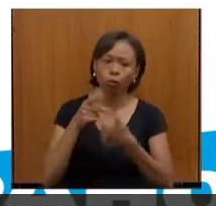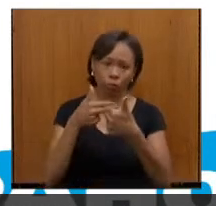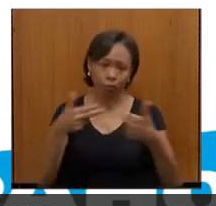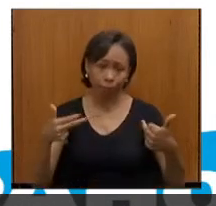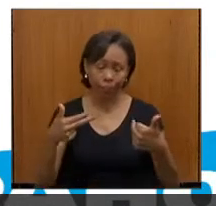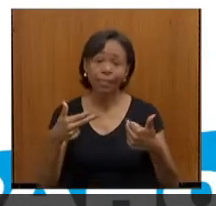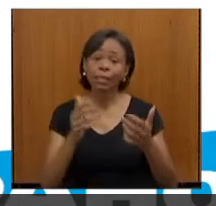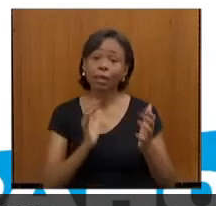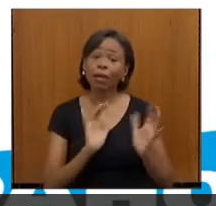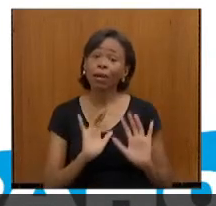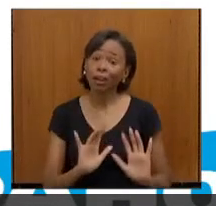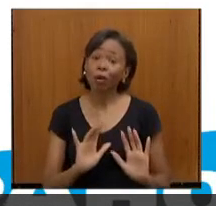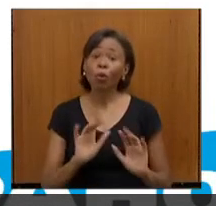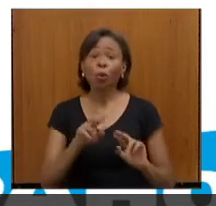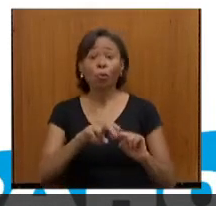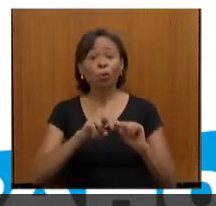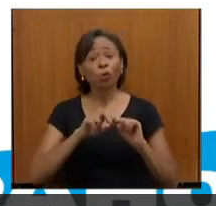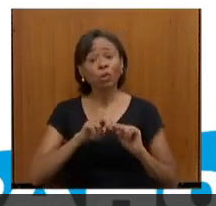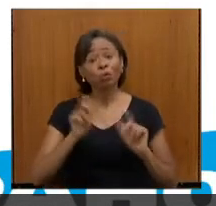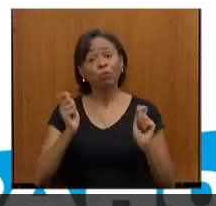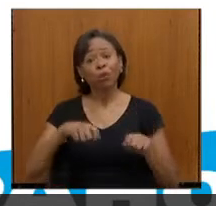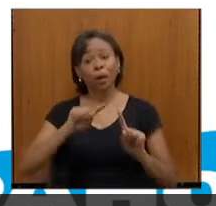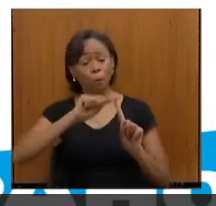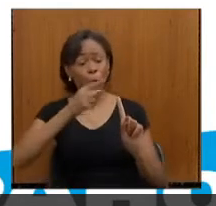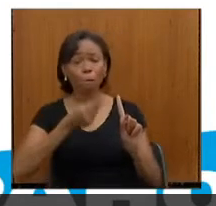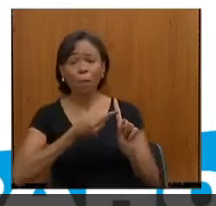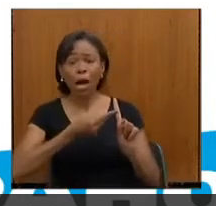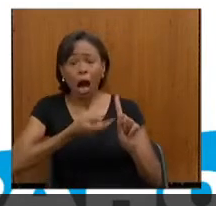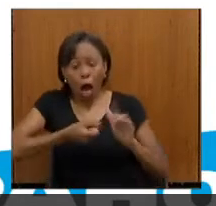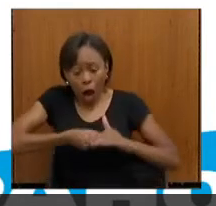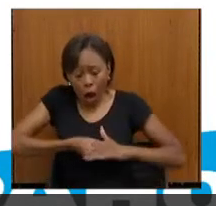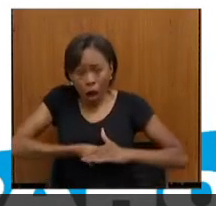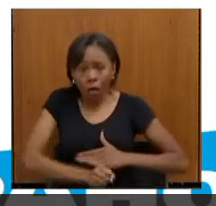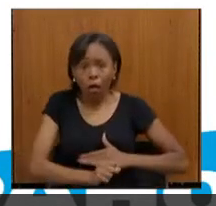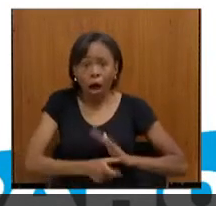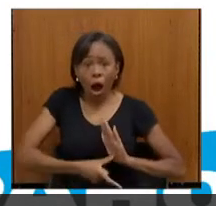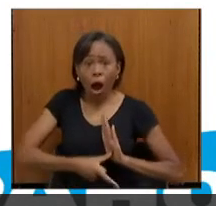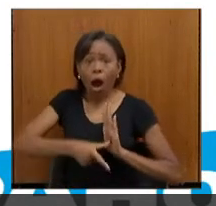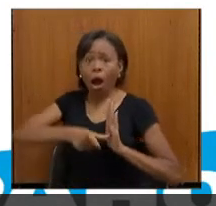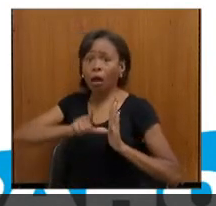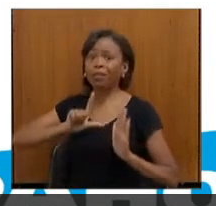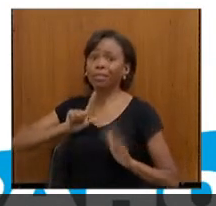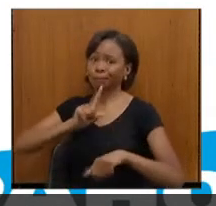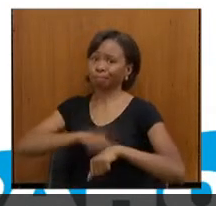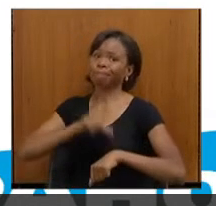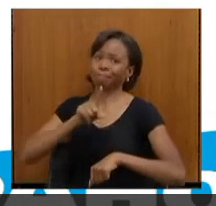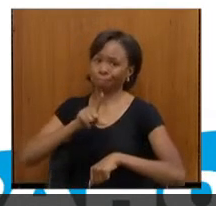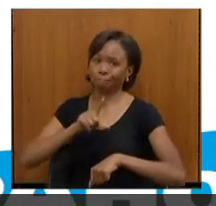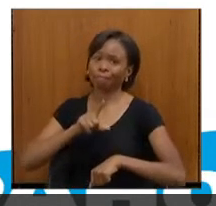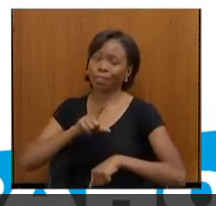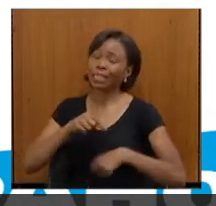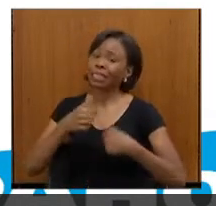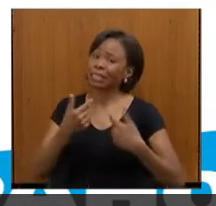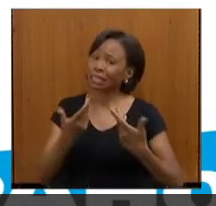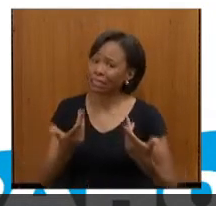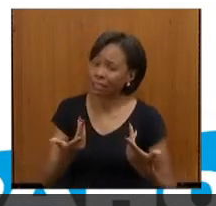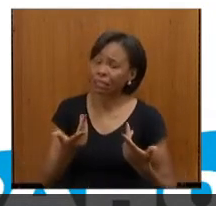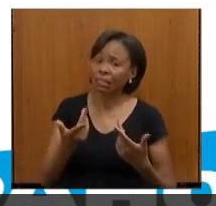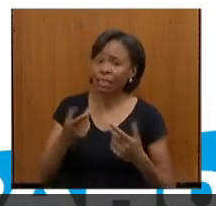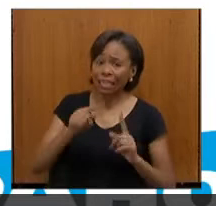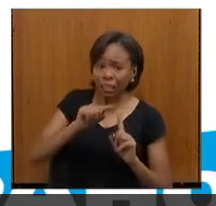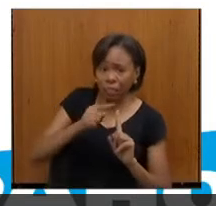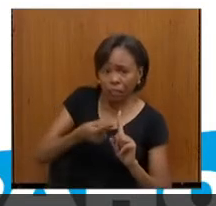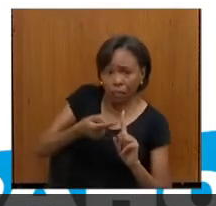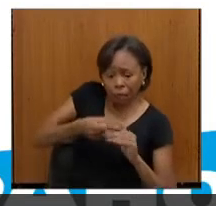mais prematuridade. Nós sabemos que a prematuridade ela é um problema muito importante em todos os